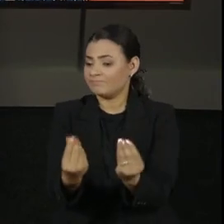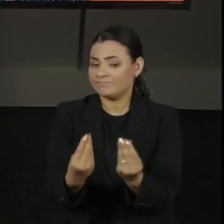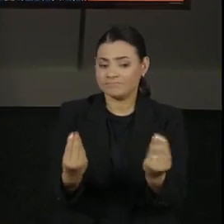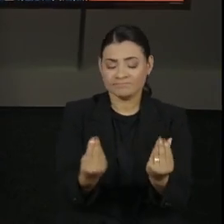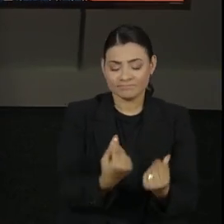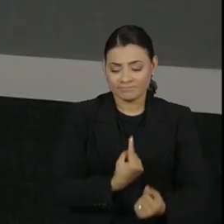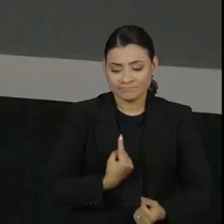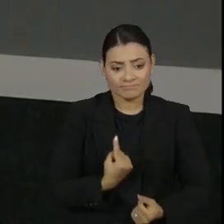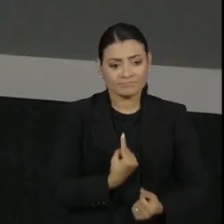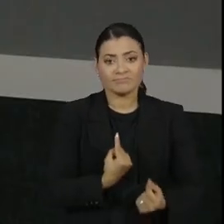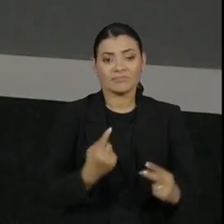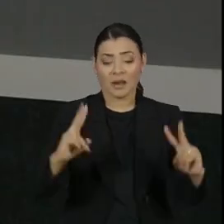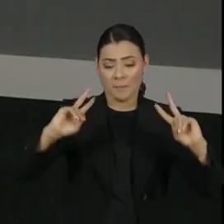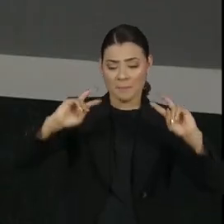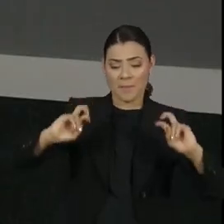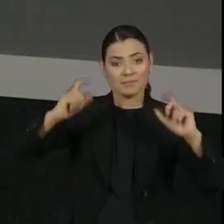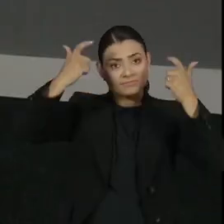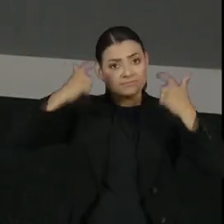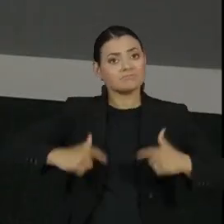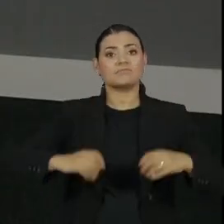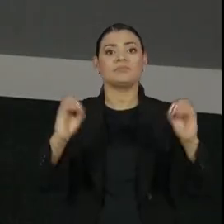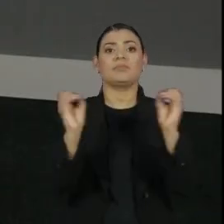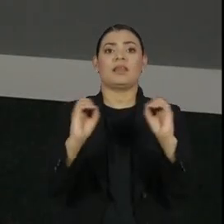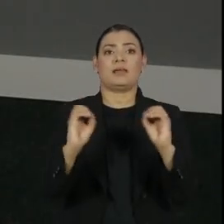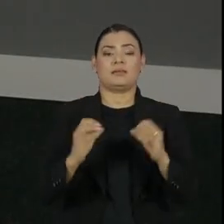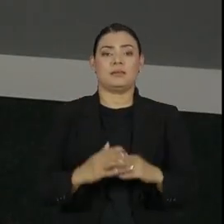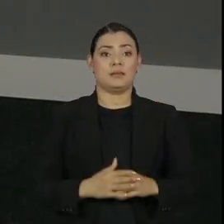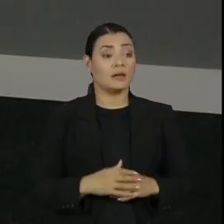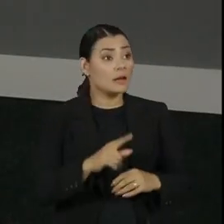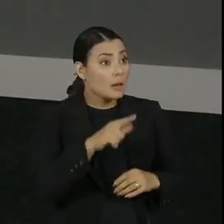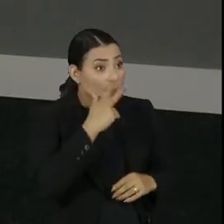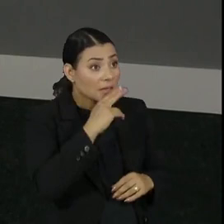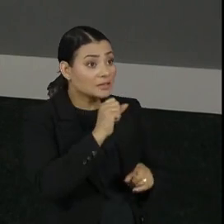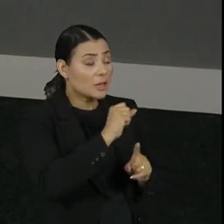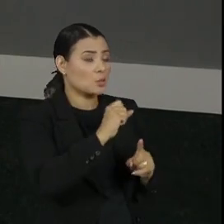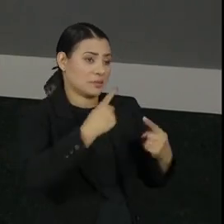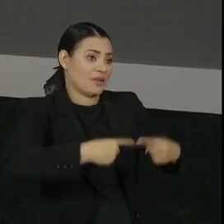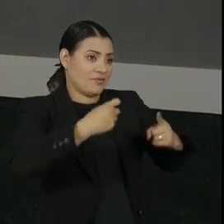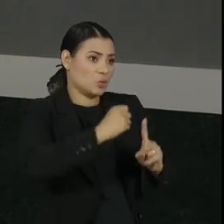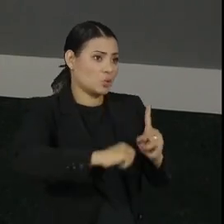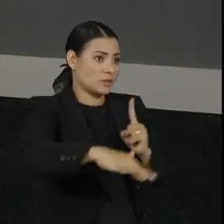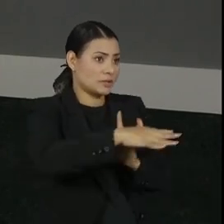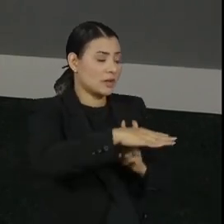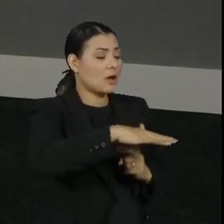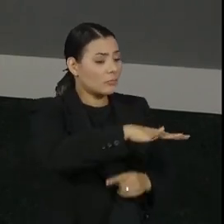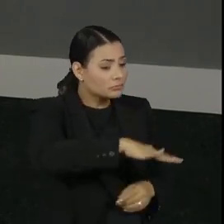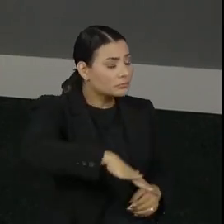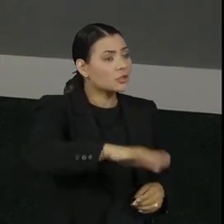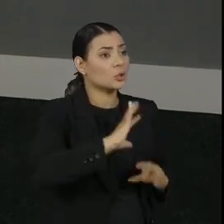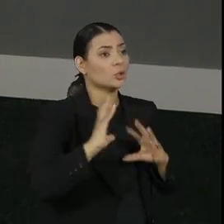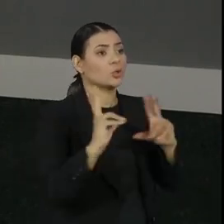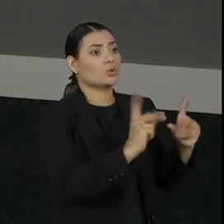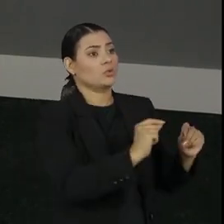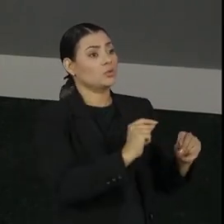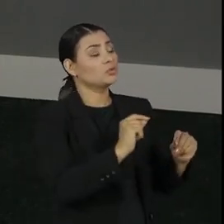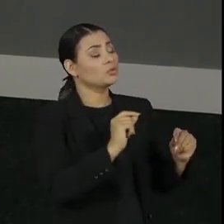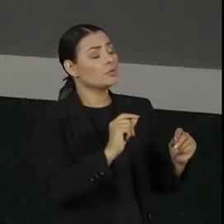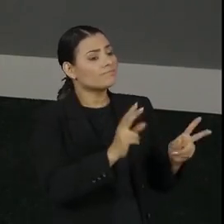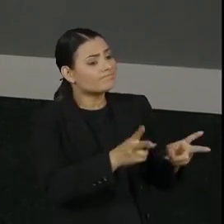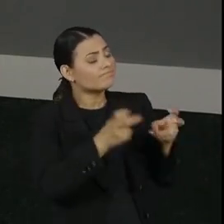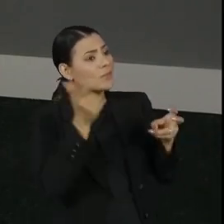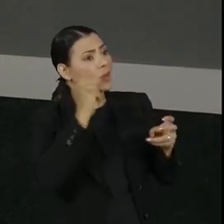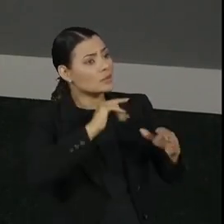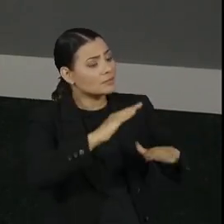sendo percebidas. Superar essa solidão é um desafio social da sociedade, de todos nós. Mas queria